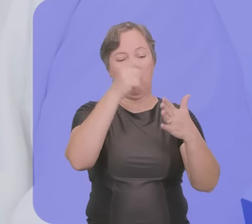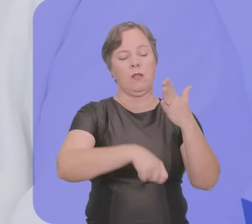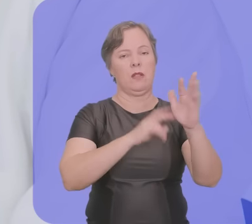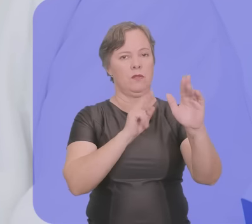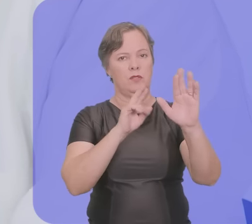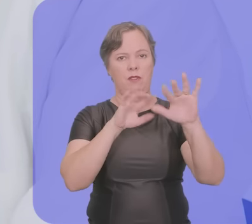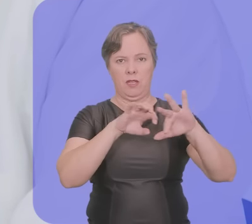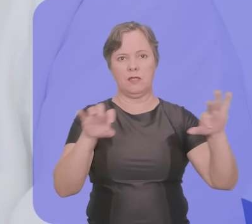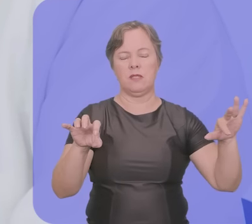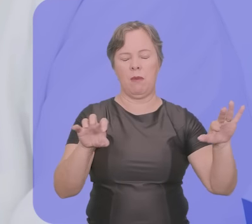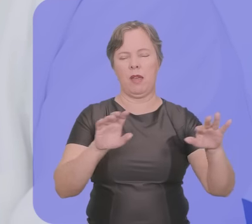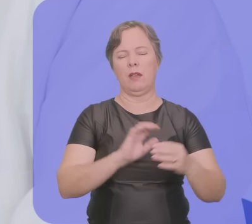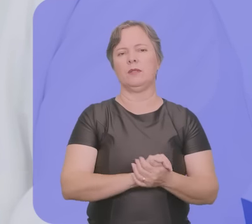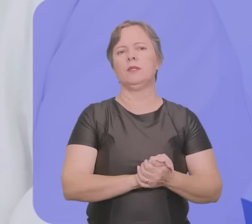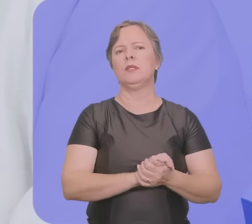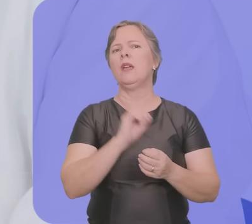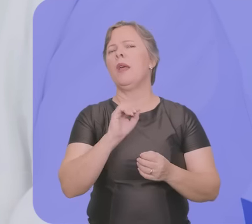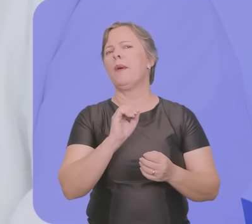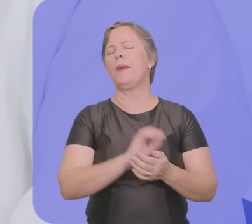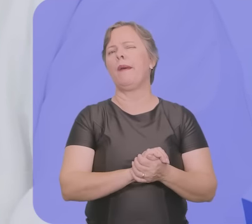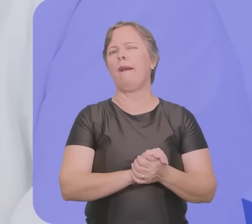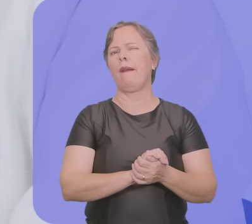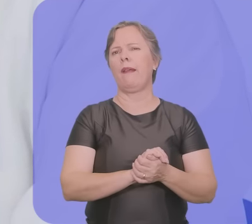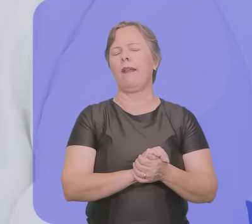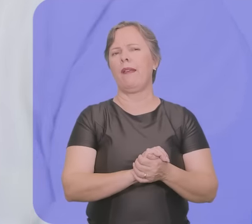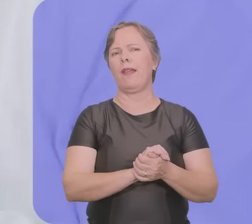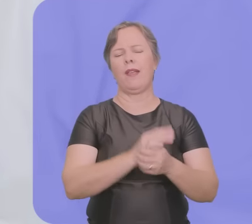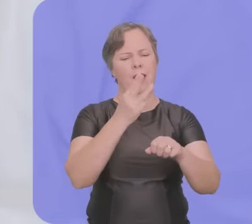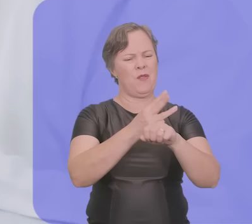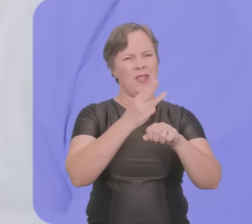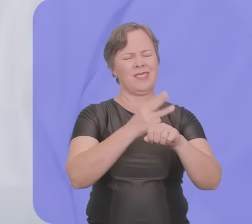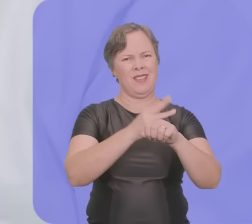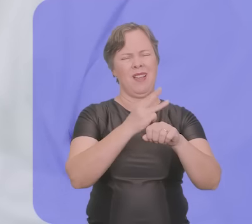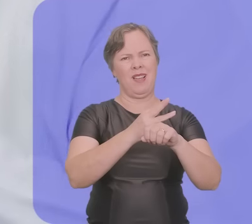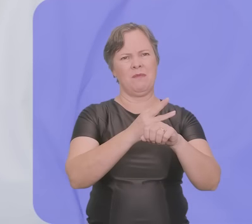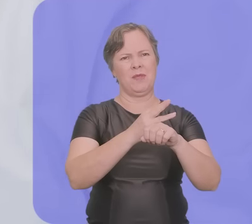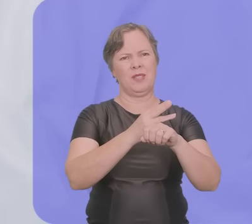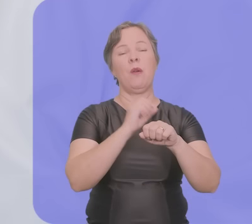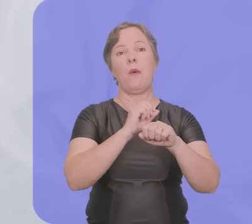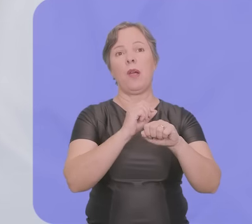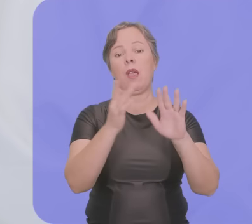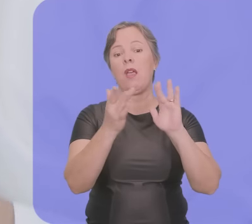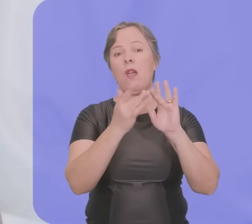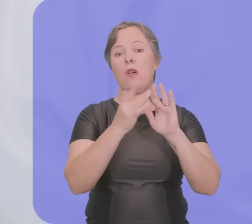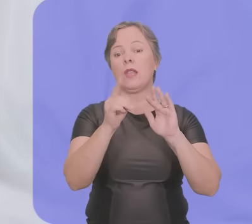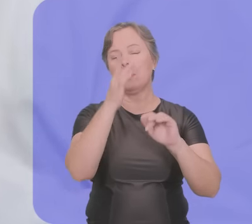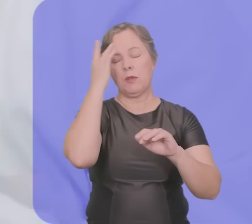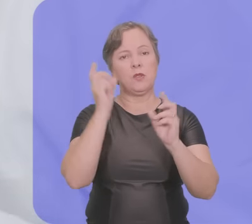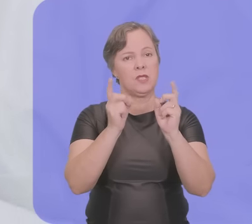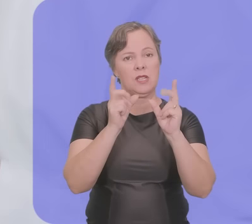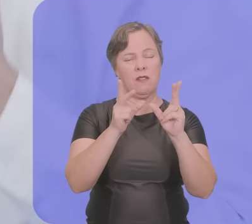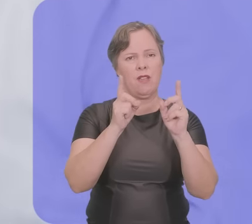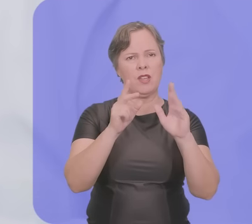E interessante que eu recebia no WhatsApp o contato do pessoal de vendas